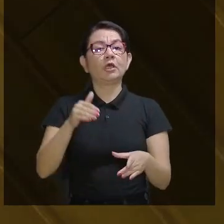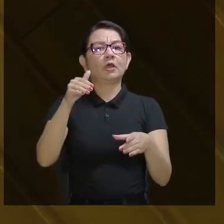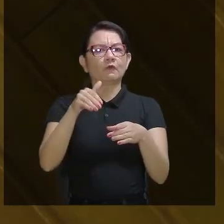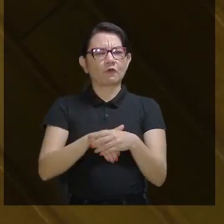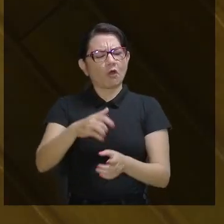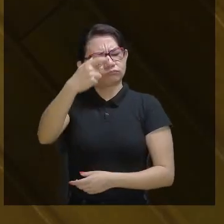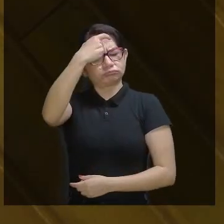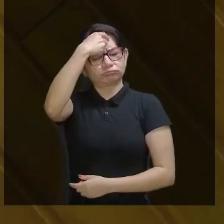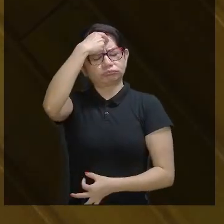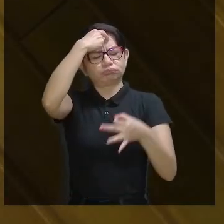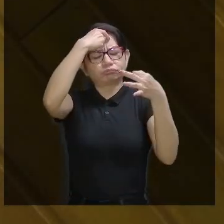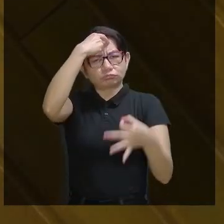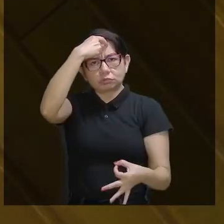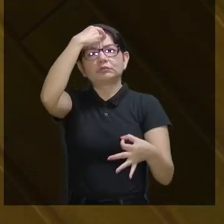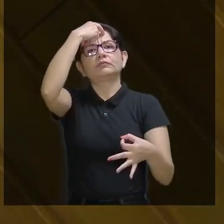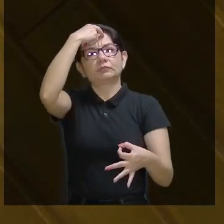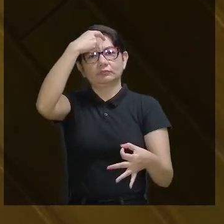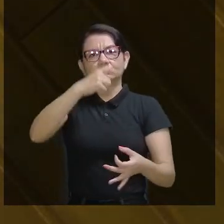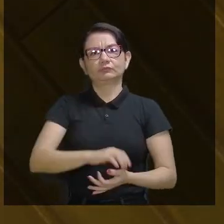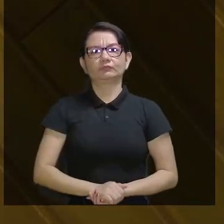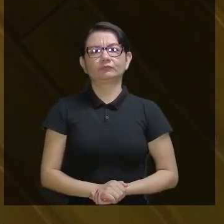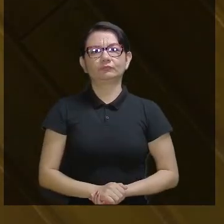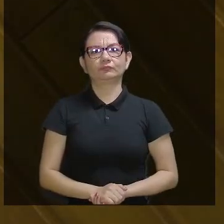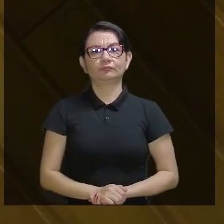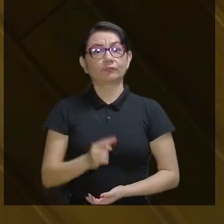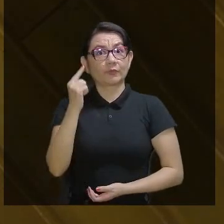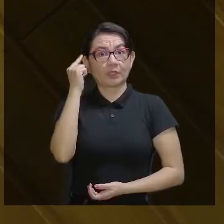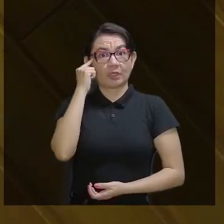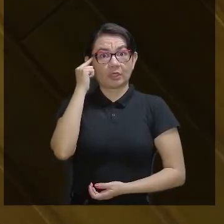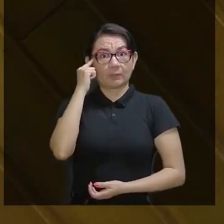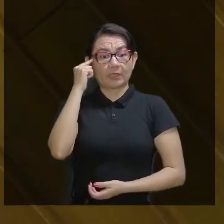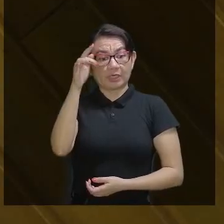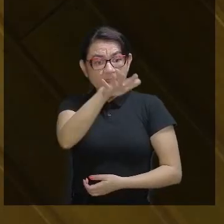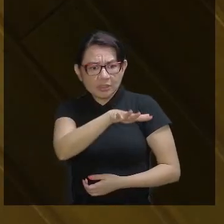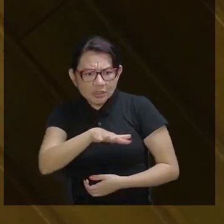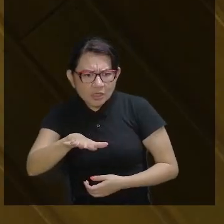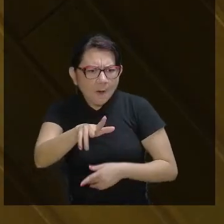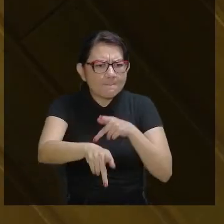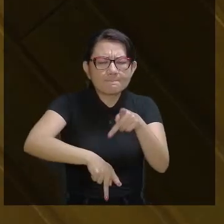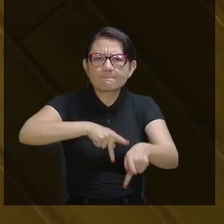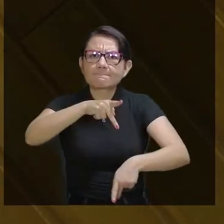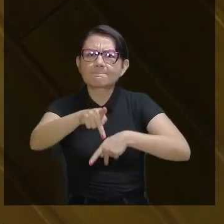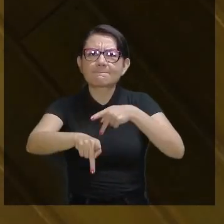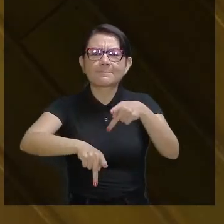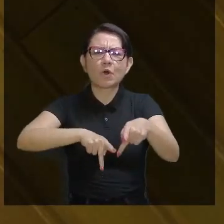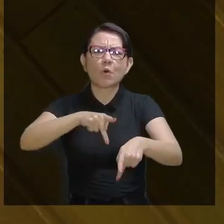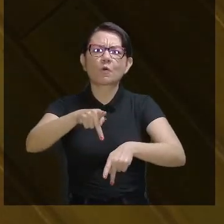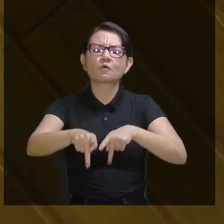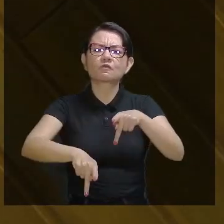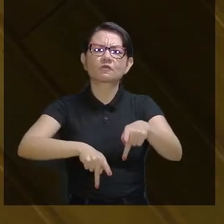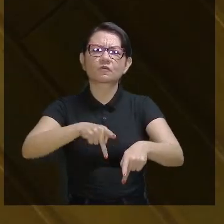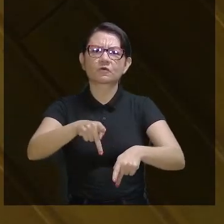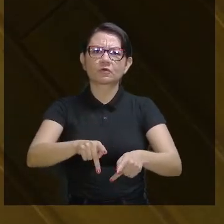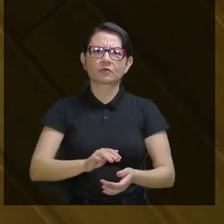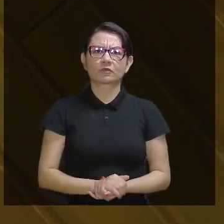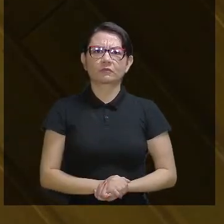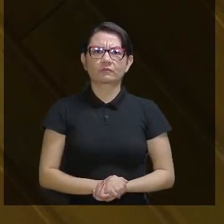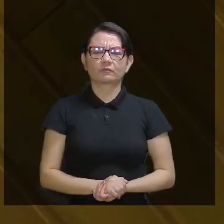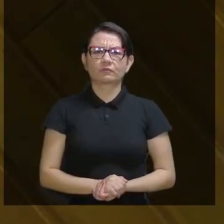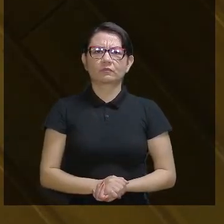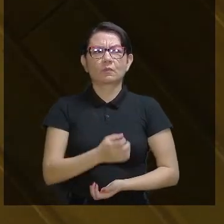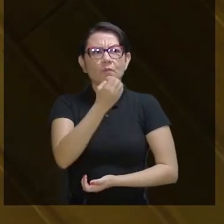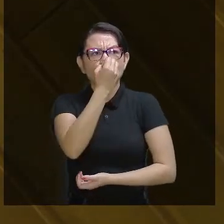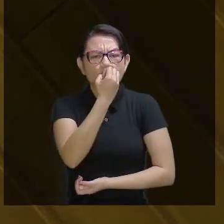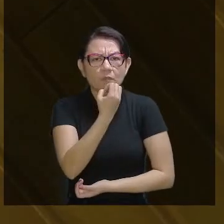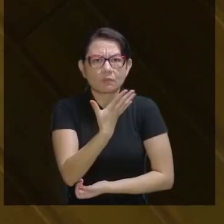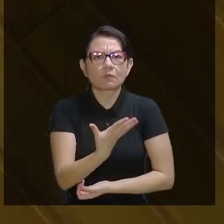com consciência. Vote pensando nas pessoas que vão usufruir de tudo